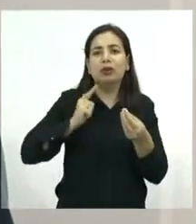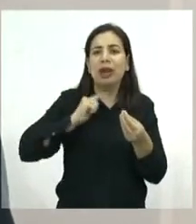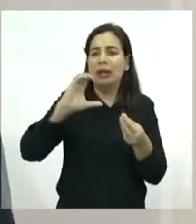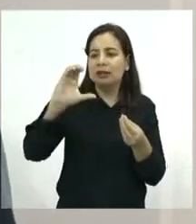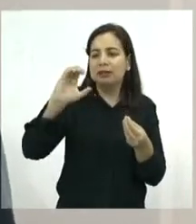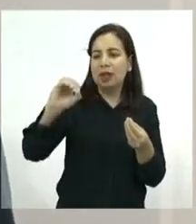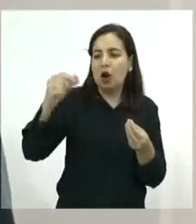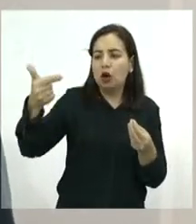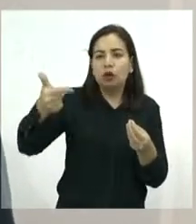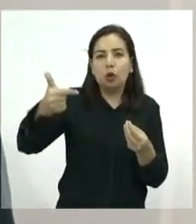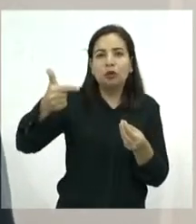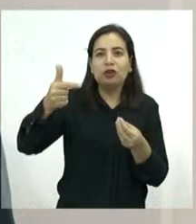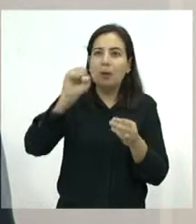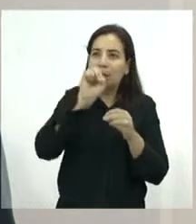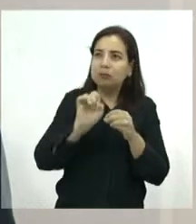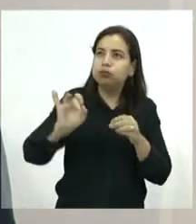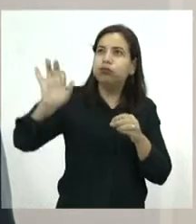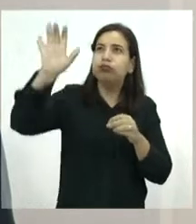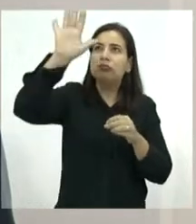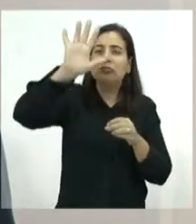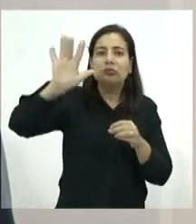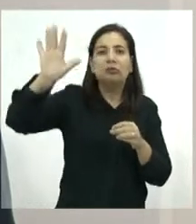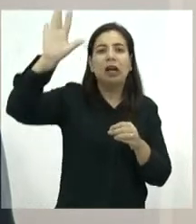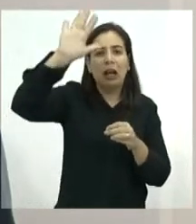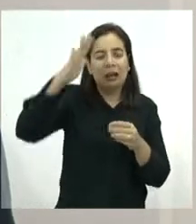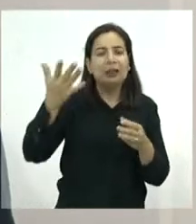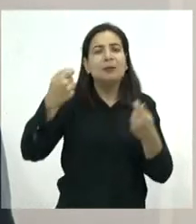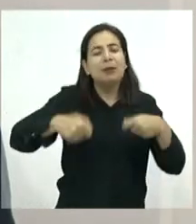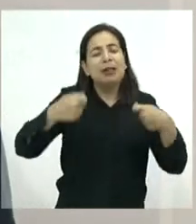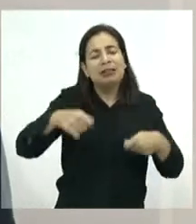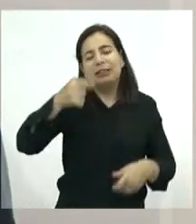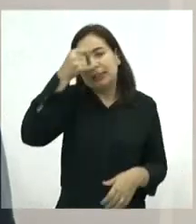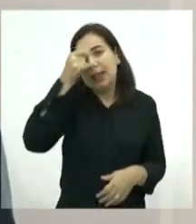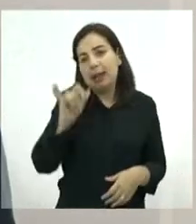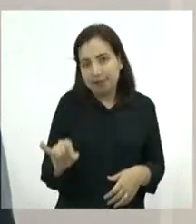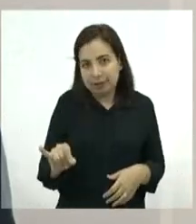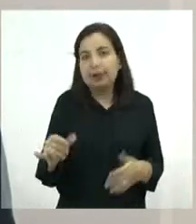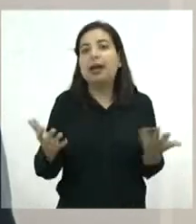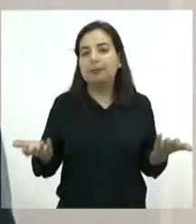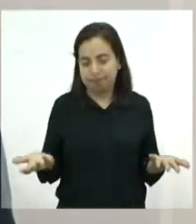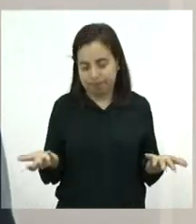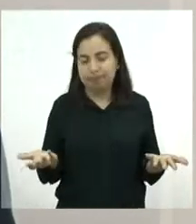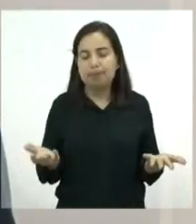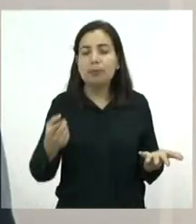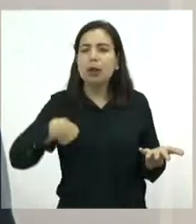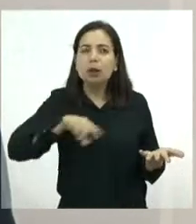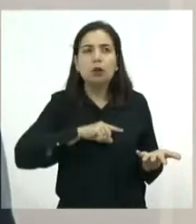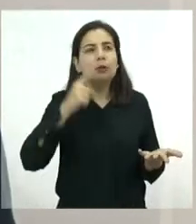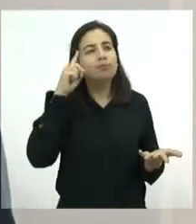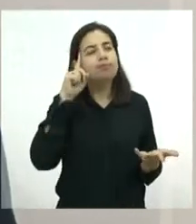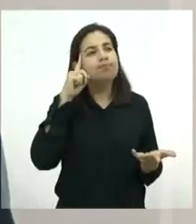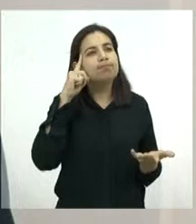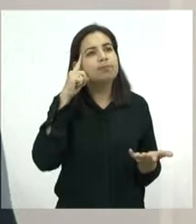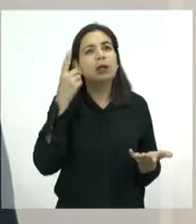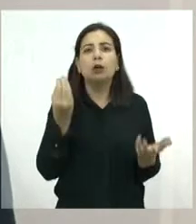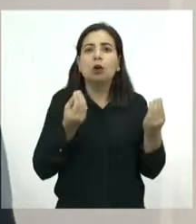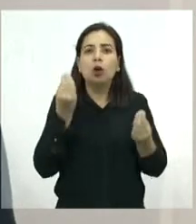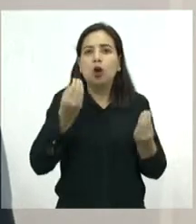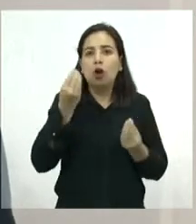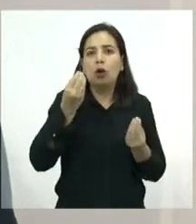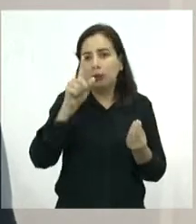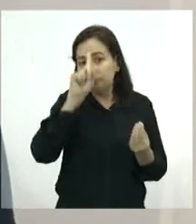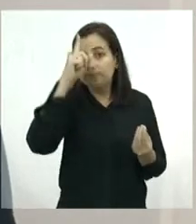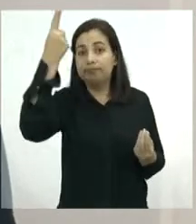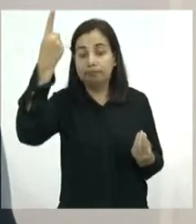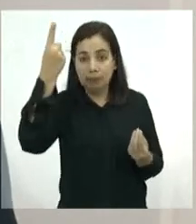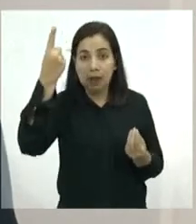CO2, né, aí no ar de Fortaleza, na atmosfera local. Então, nós pensamos nesse projeto que obrigue inicialmente